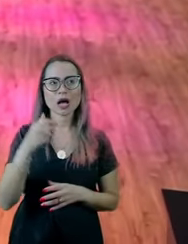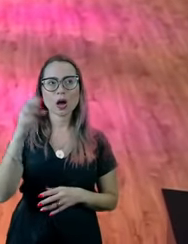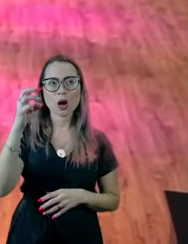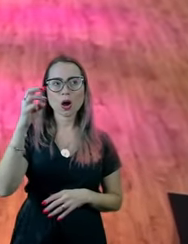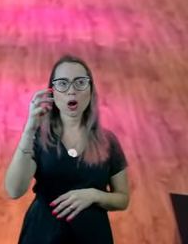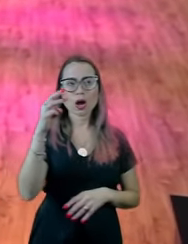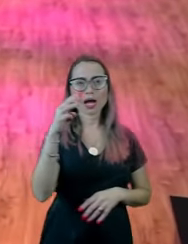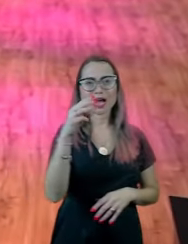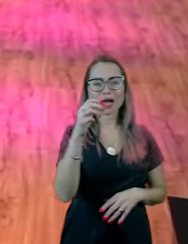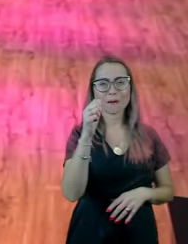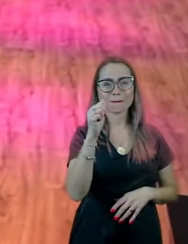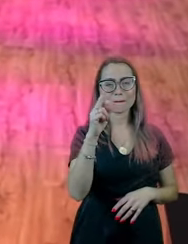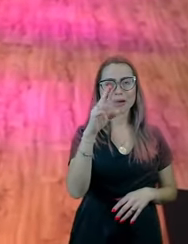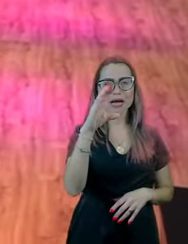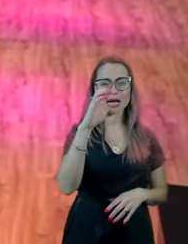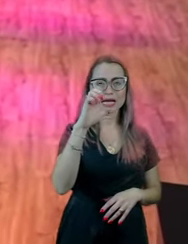esposa.